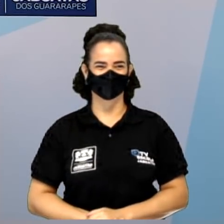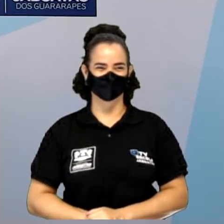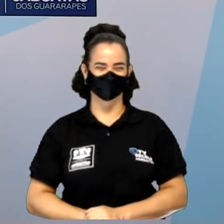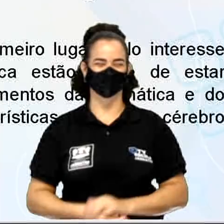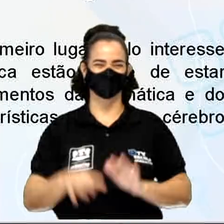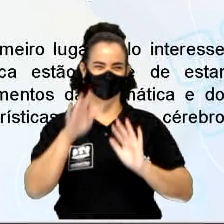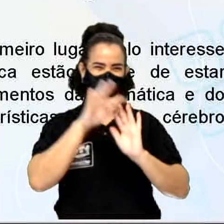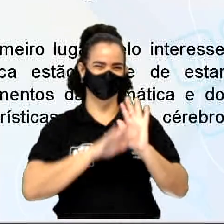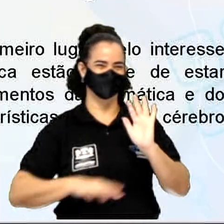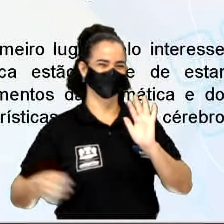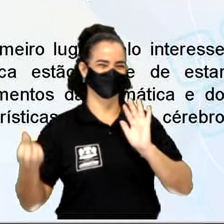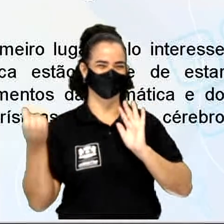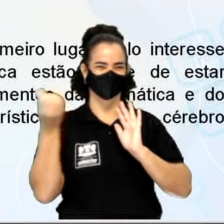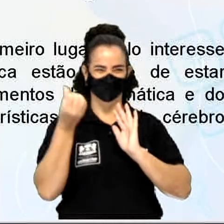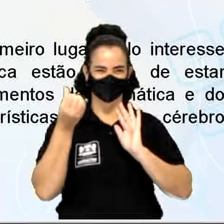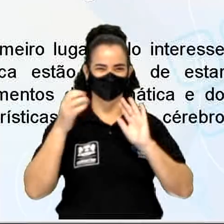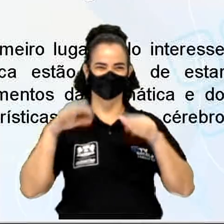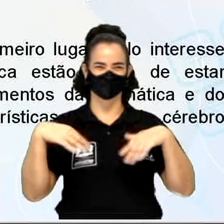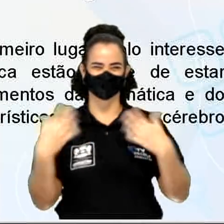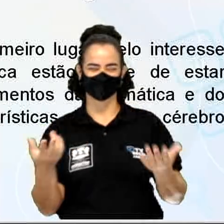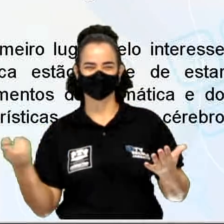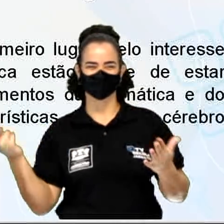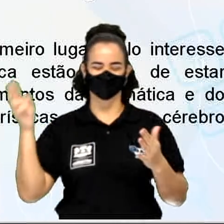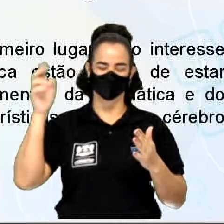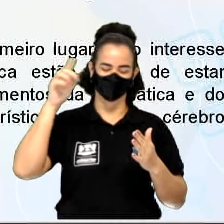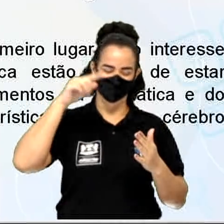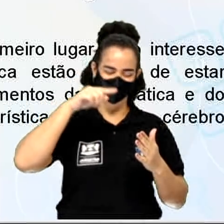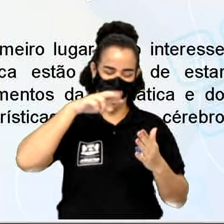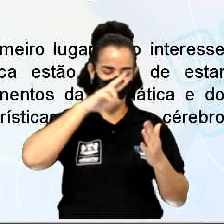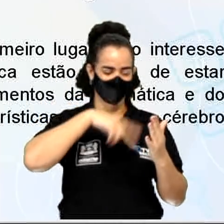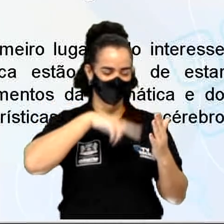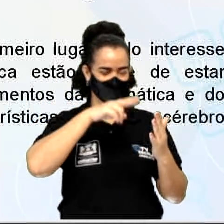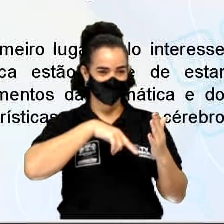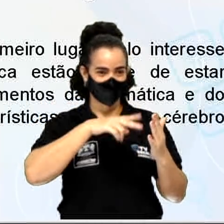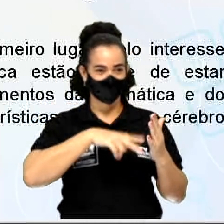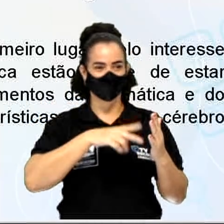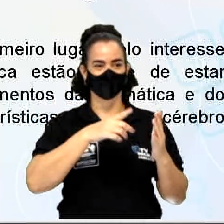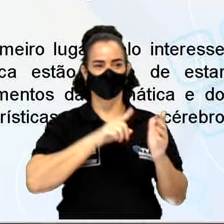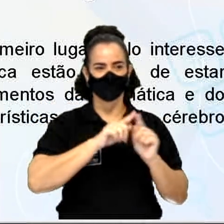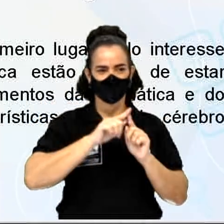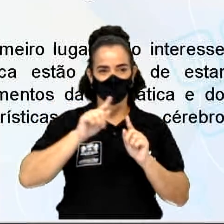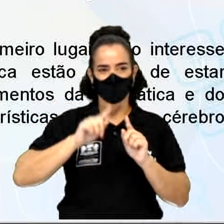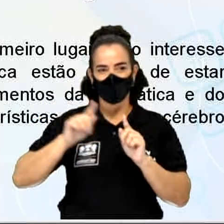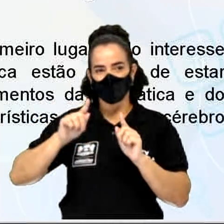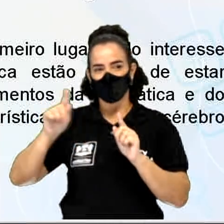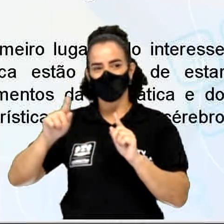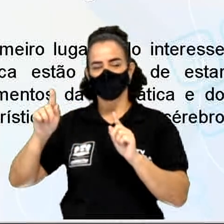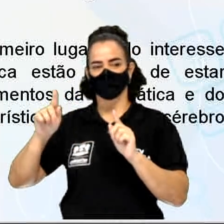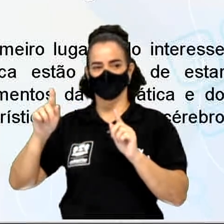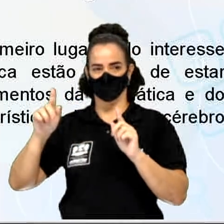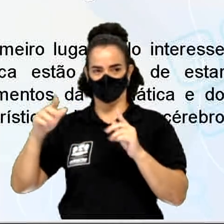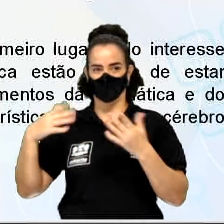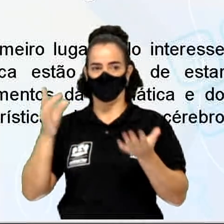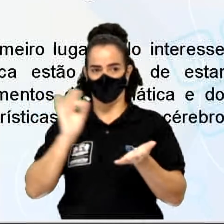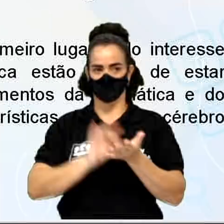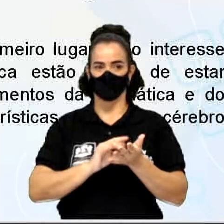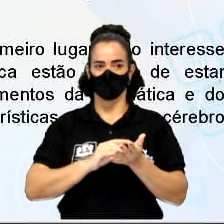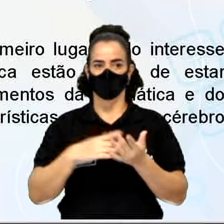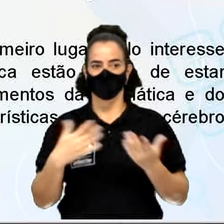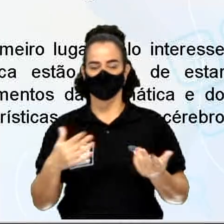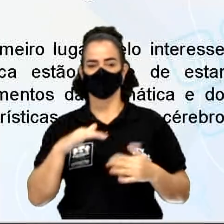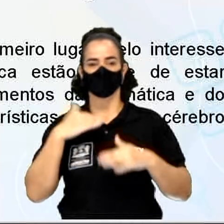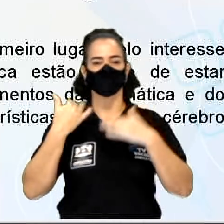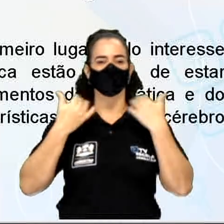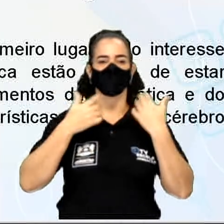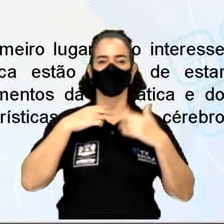Texto 6. Uma revisão de dados recentes sobre a morte das línguas. Tema interessante, né?